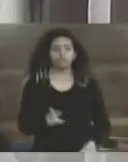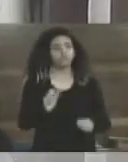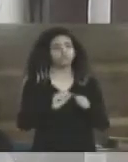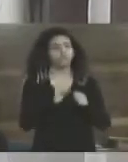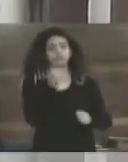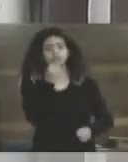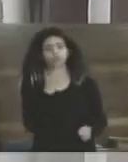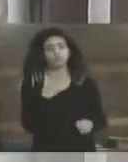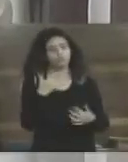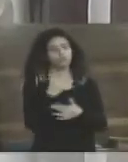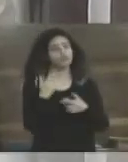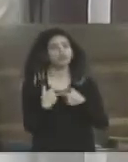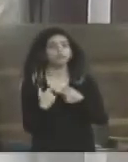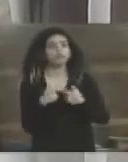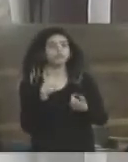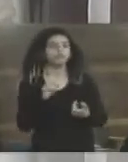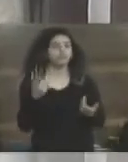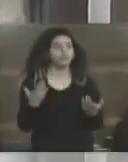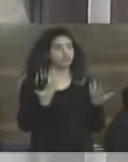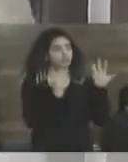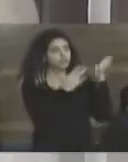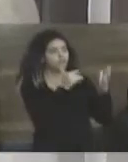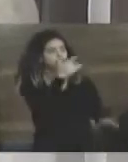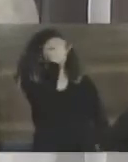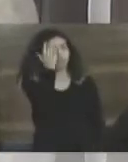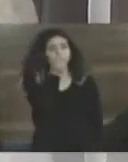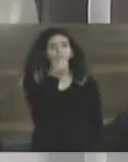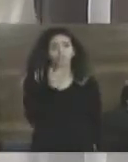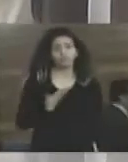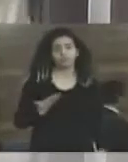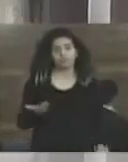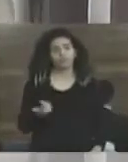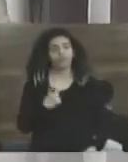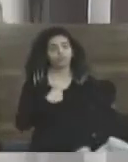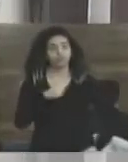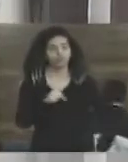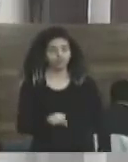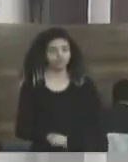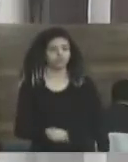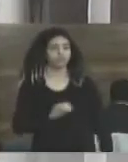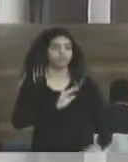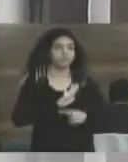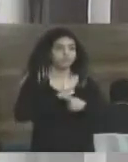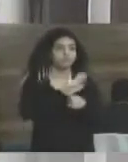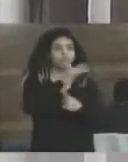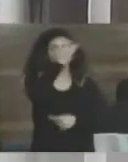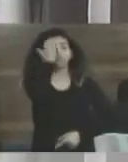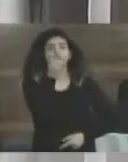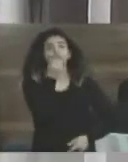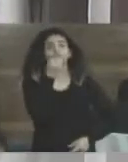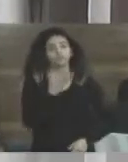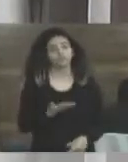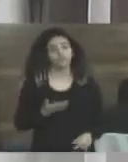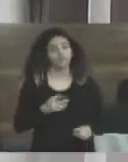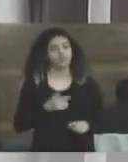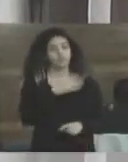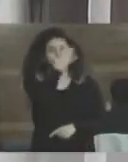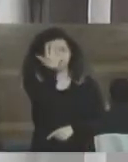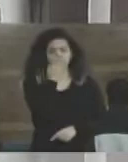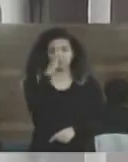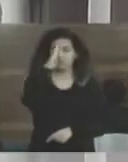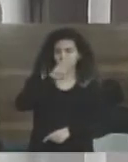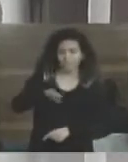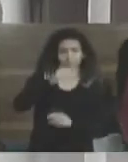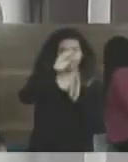para a nossa cidade, e por que não homenagear uma pessoa do bem? Então, eu estou aqui para ajudar as pessoas do bem. As pessoas do mal a gente